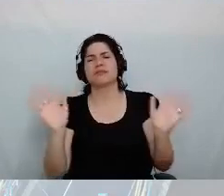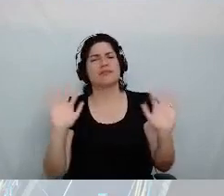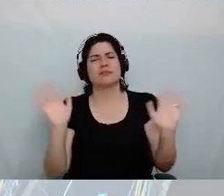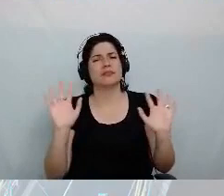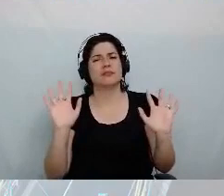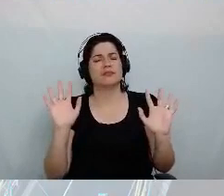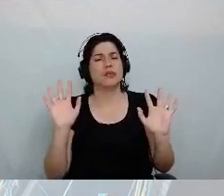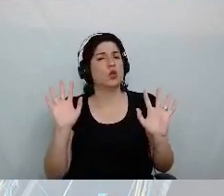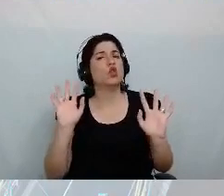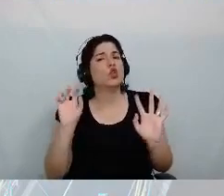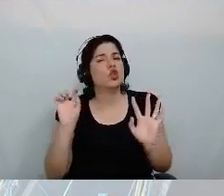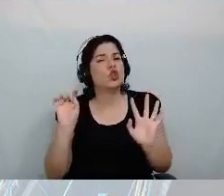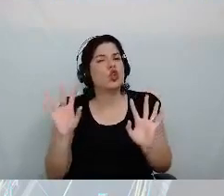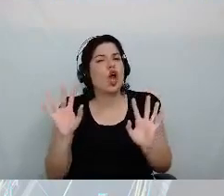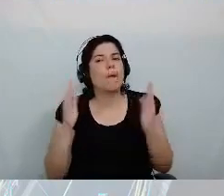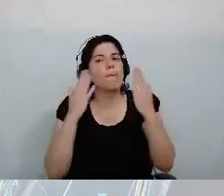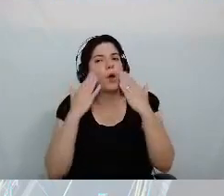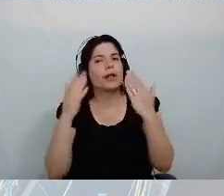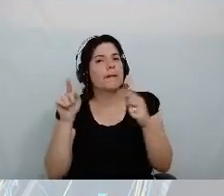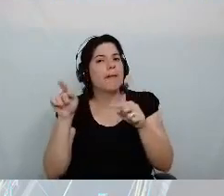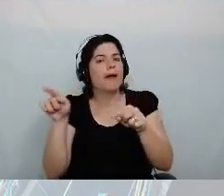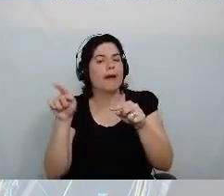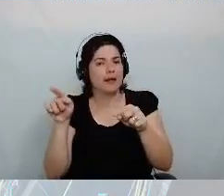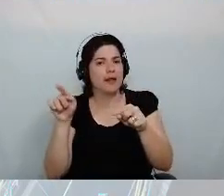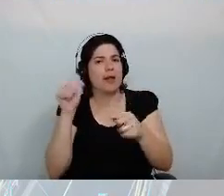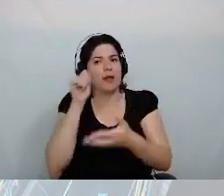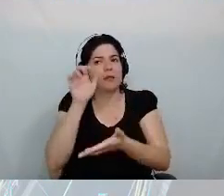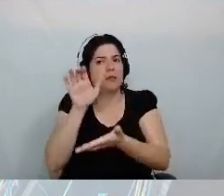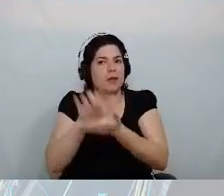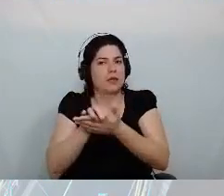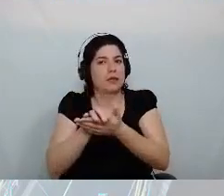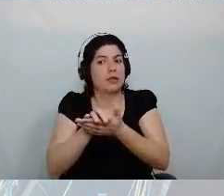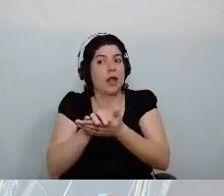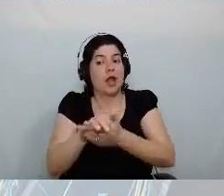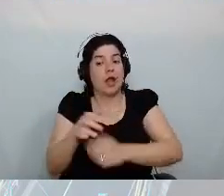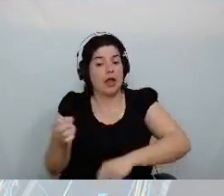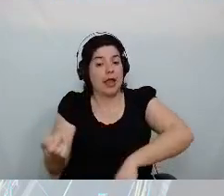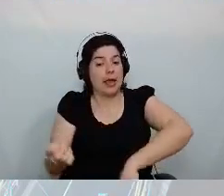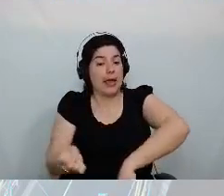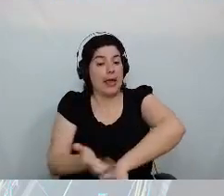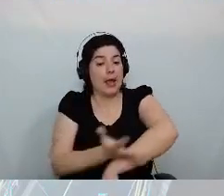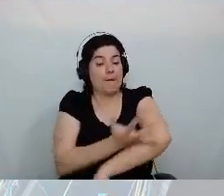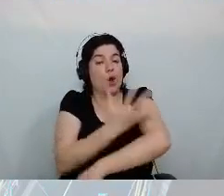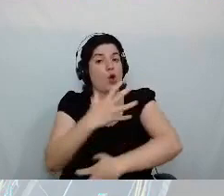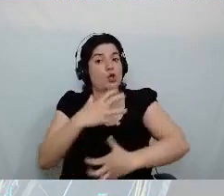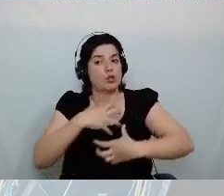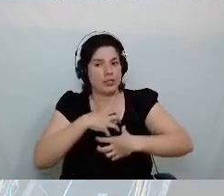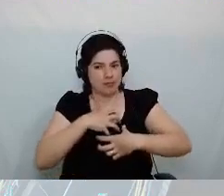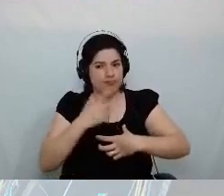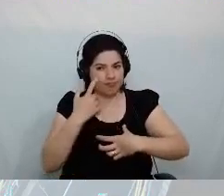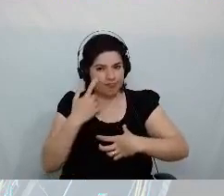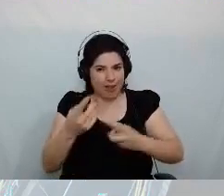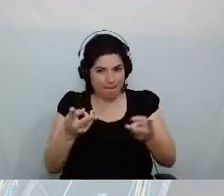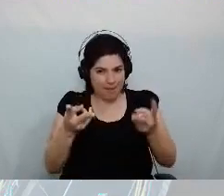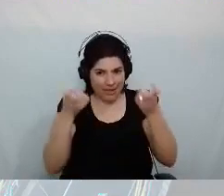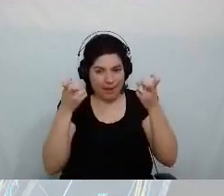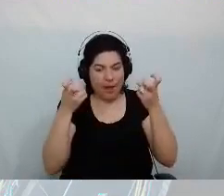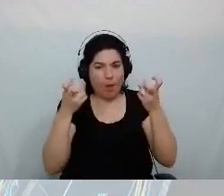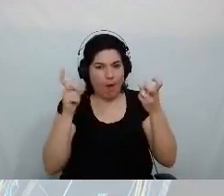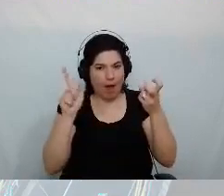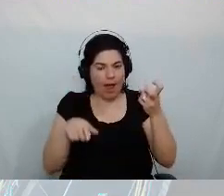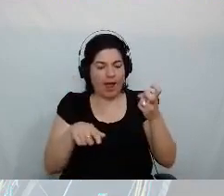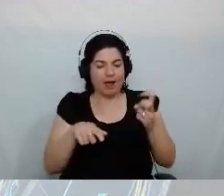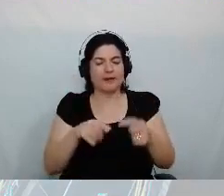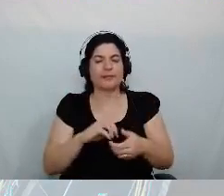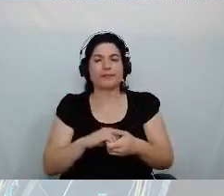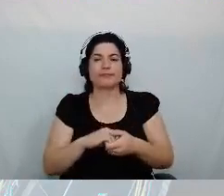Eu só mostrei para ela algo emocional. Perceberam o sistema límbico? E o